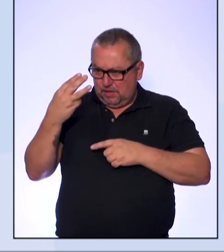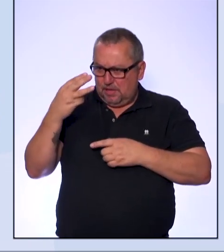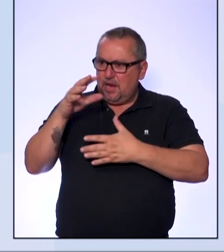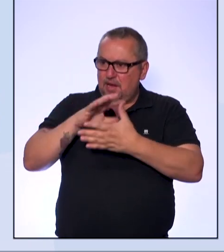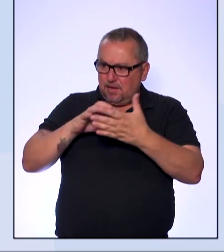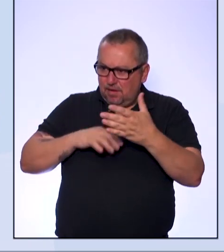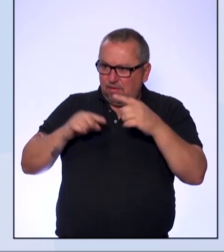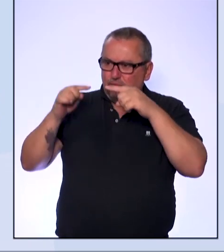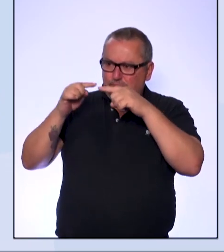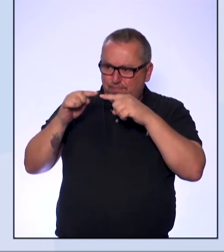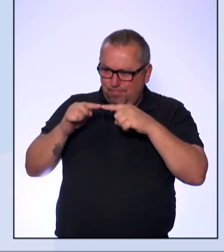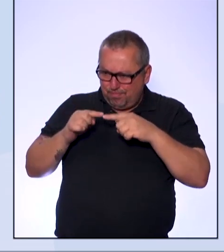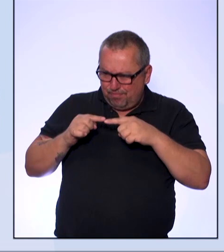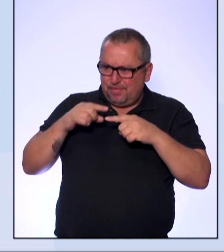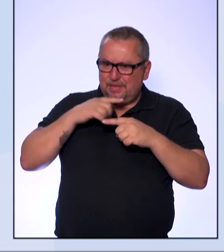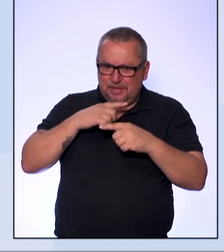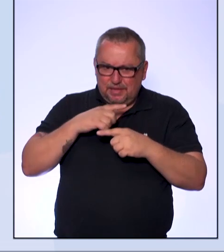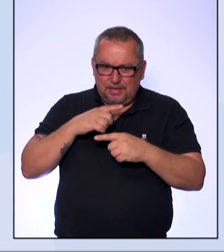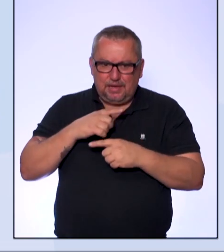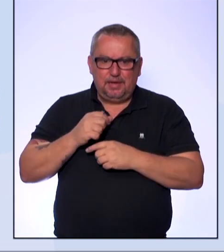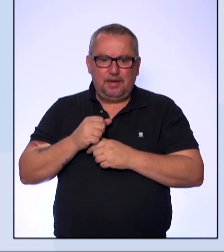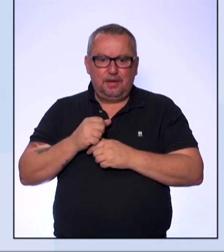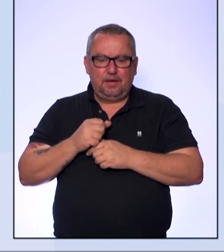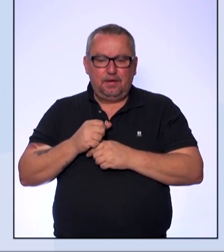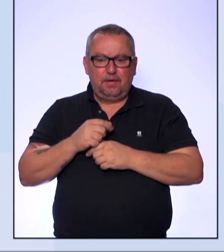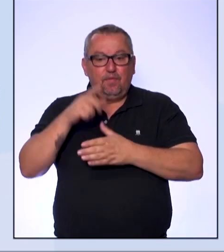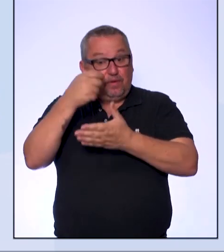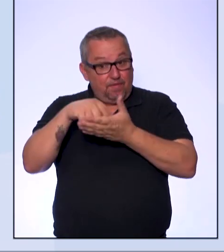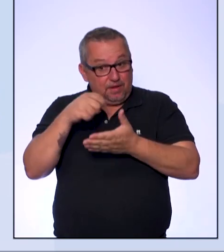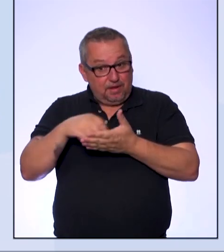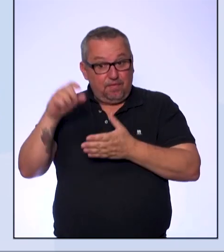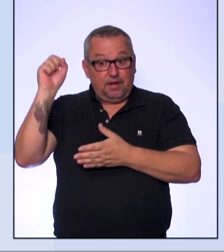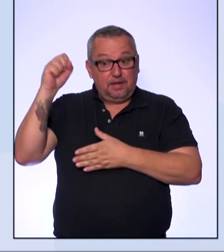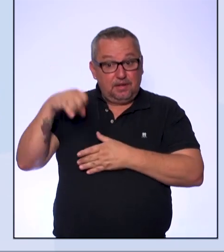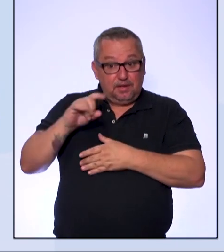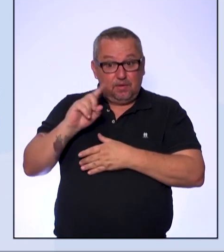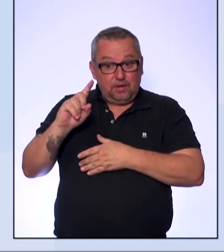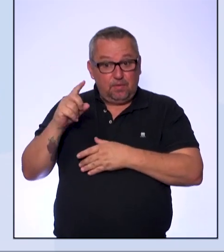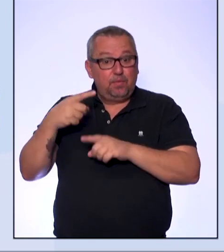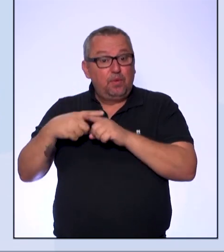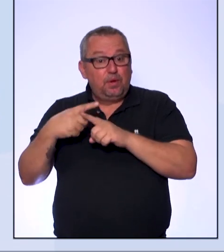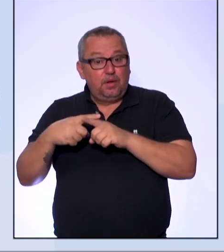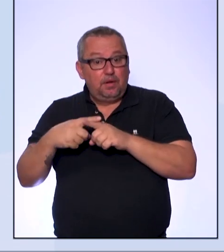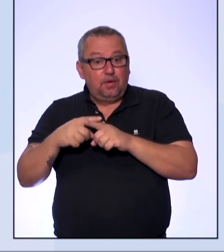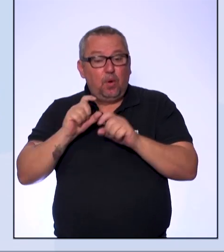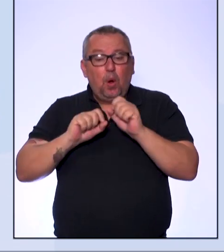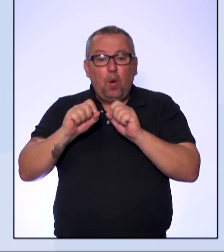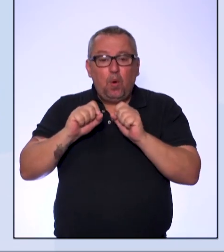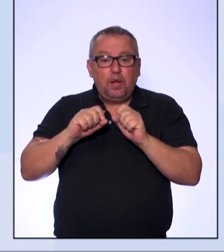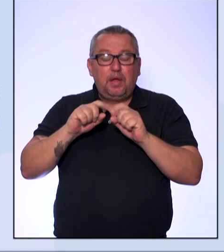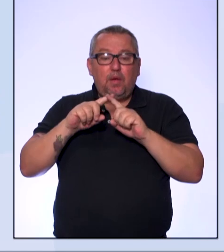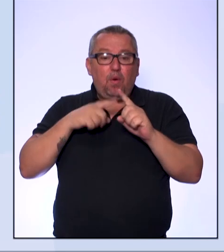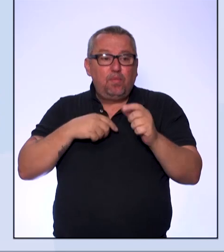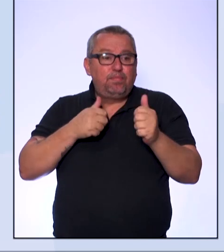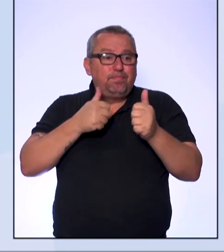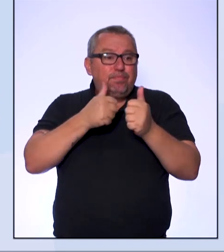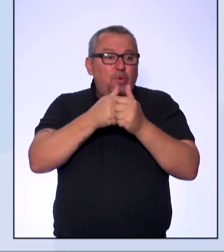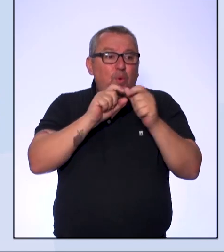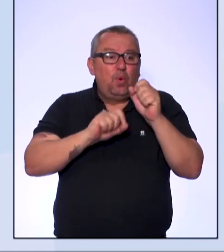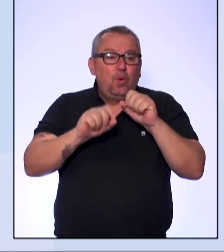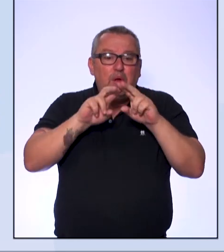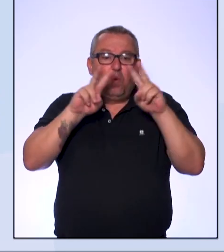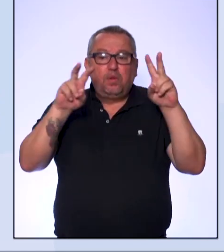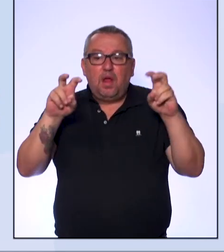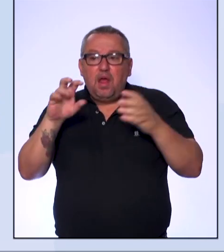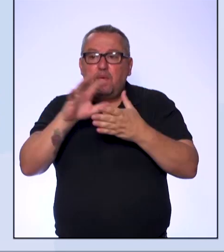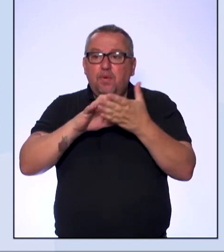só, acabamos de falar, né? Então, vocês vão escrever aí, sim ou não. E o que os aproxima? Então, qual a proximidade do texto 1, que fala é o